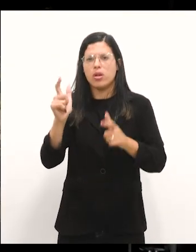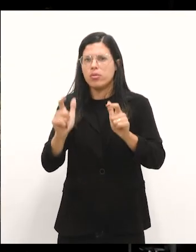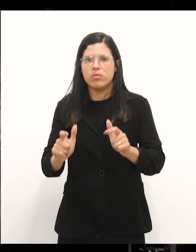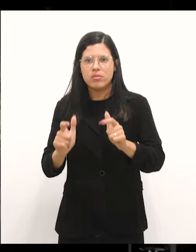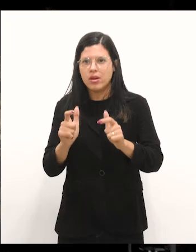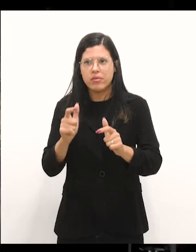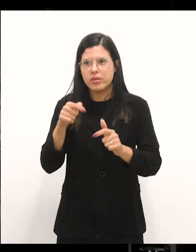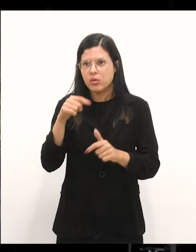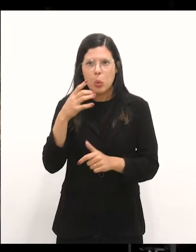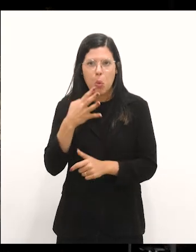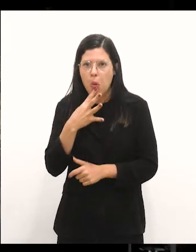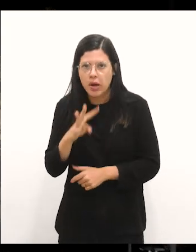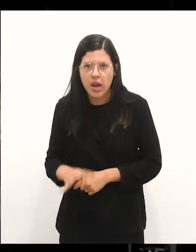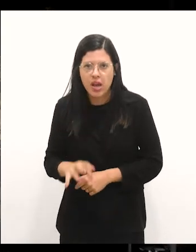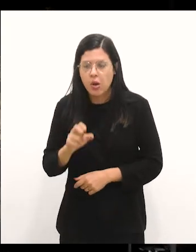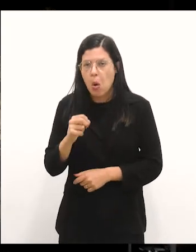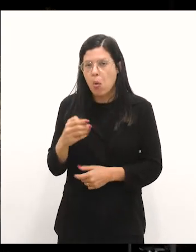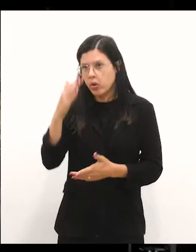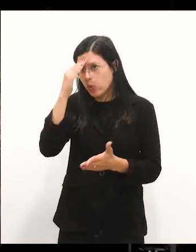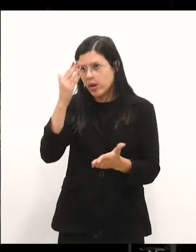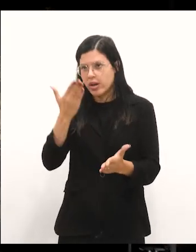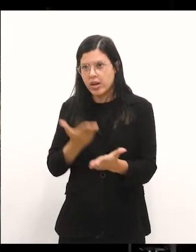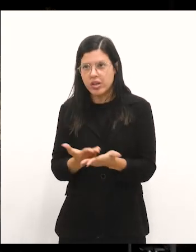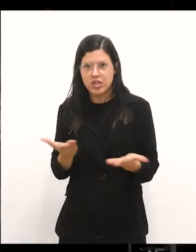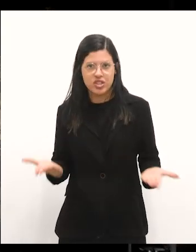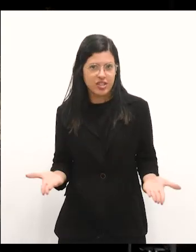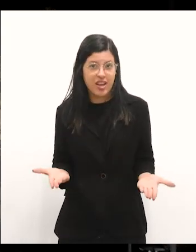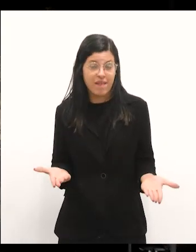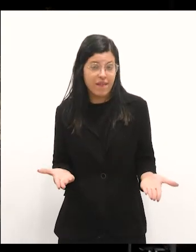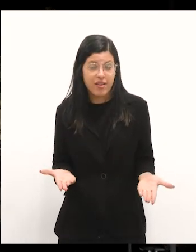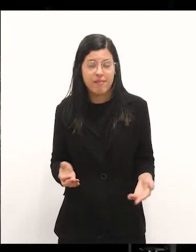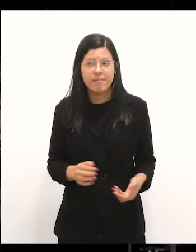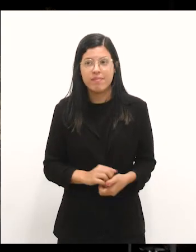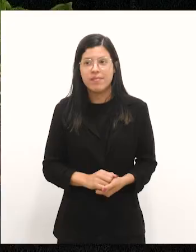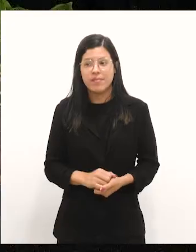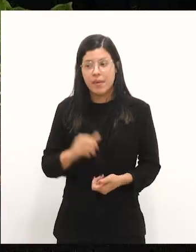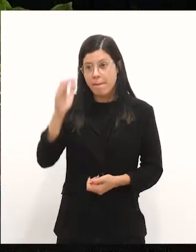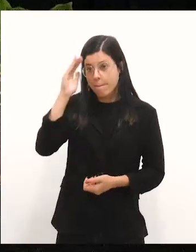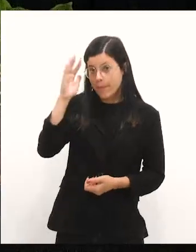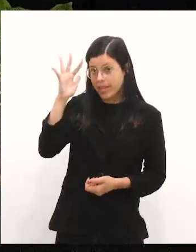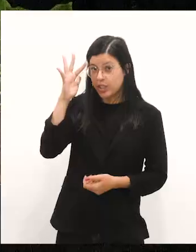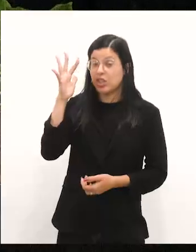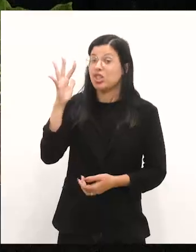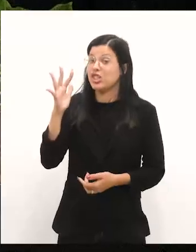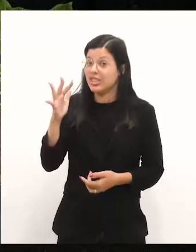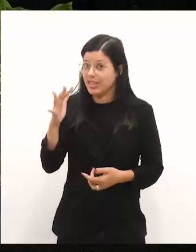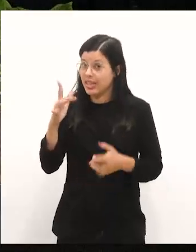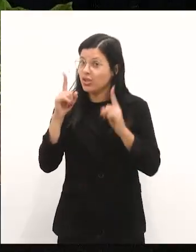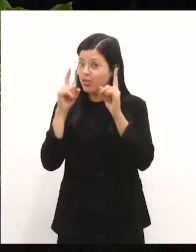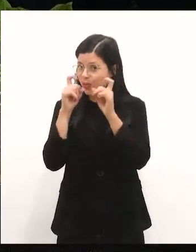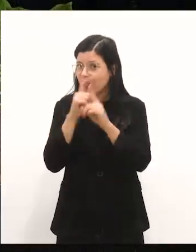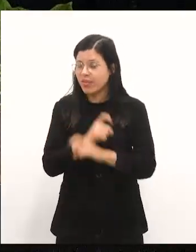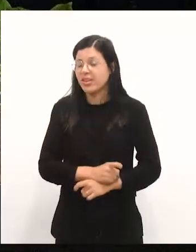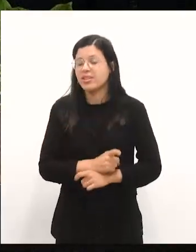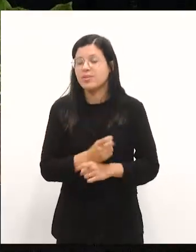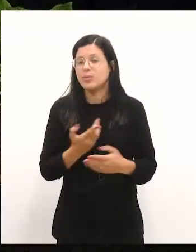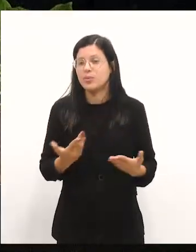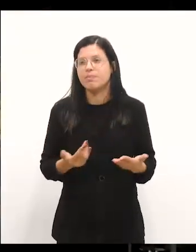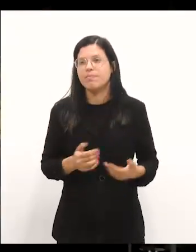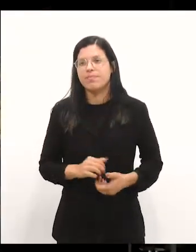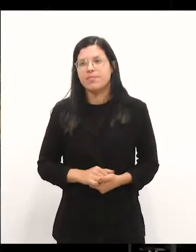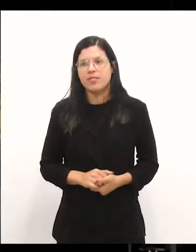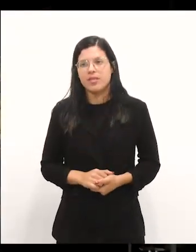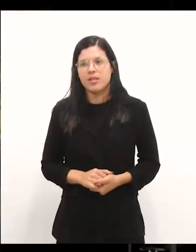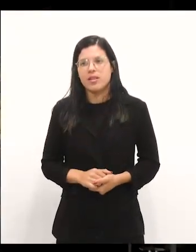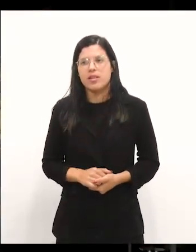lugar que você nunca ouviu falar, ou que você não acreditava, você era materialista. Imagina, vai ser muito mais aflitivo.